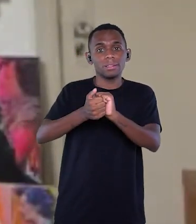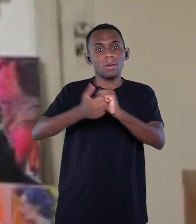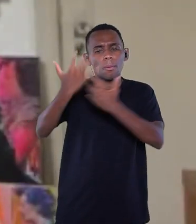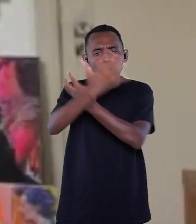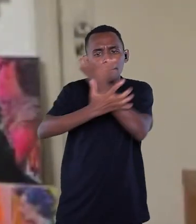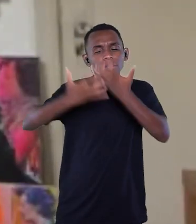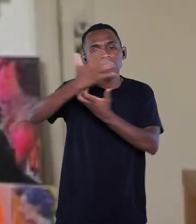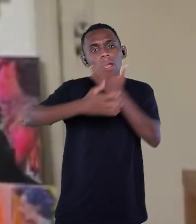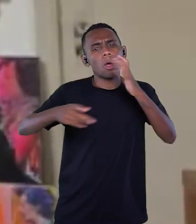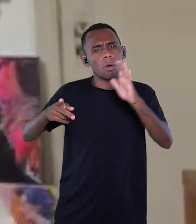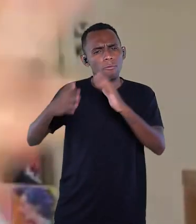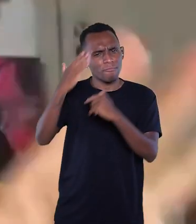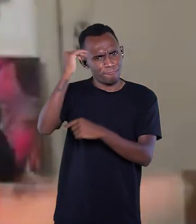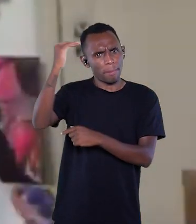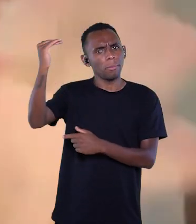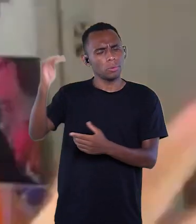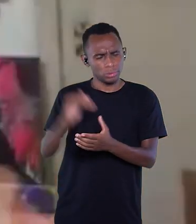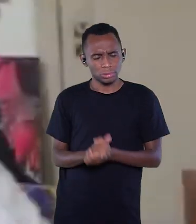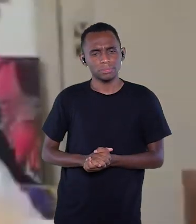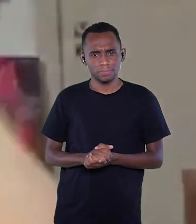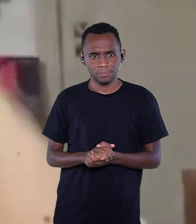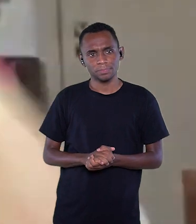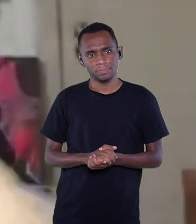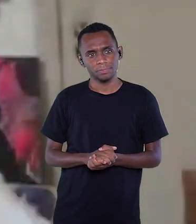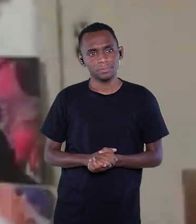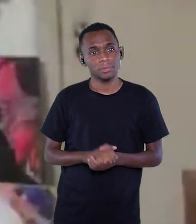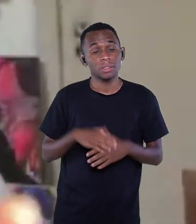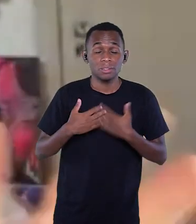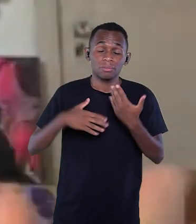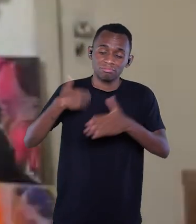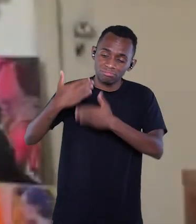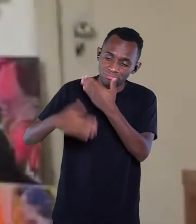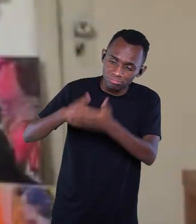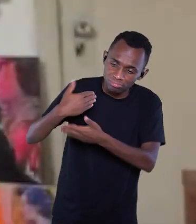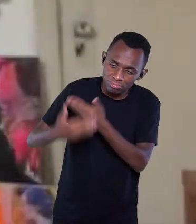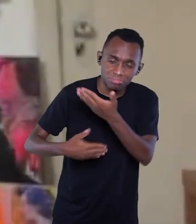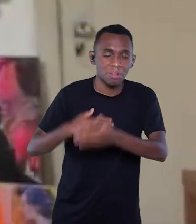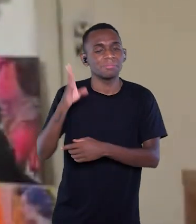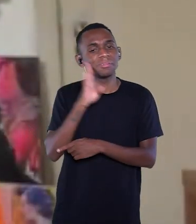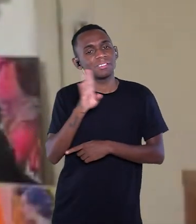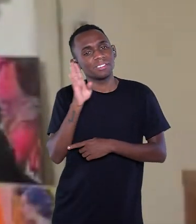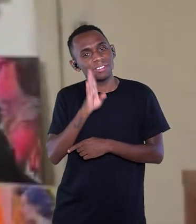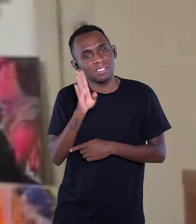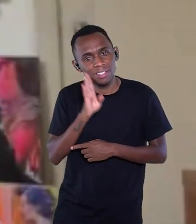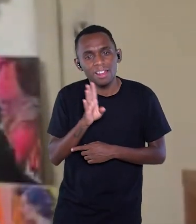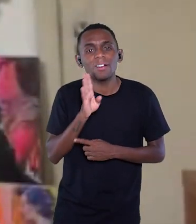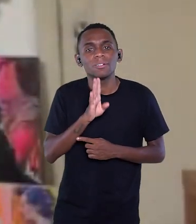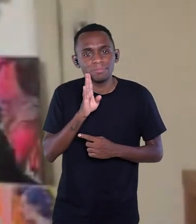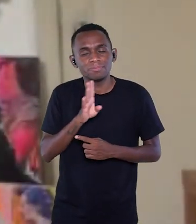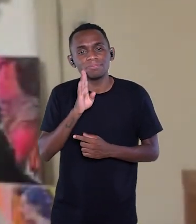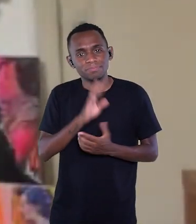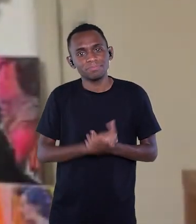da Broadway, assim. Ele é uma coisa que, assim, ele foi se desdobrando também. Eu acho bem legal